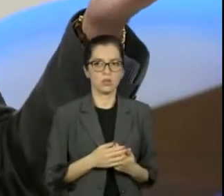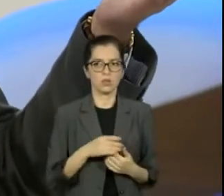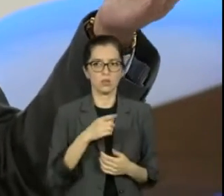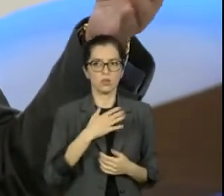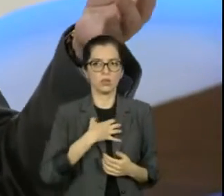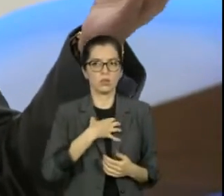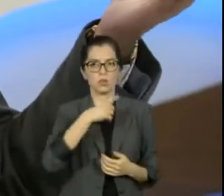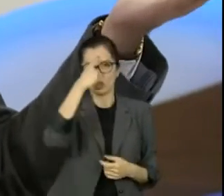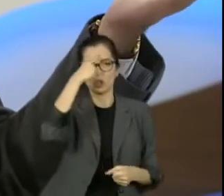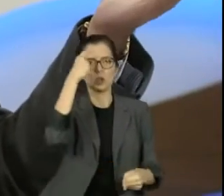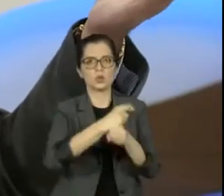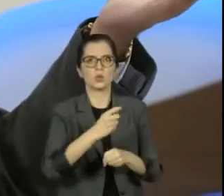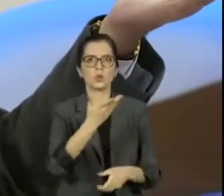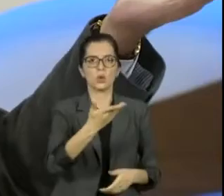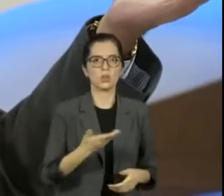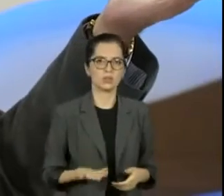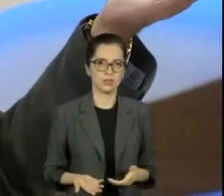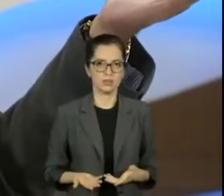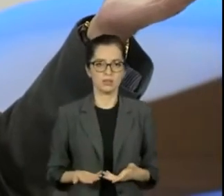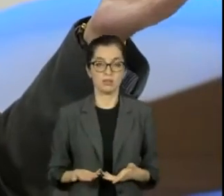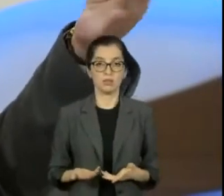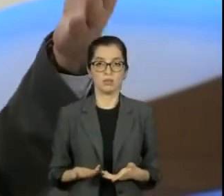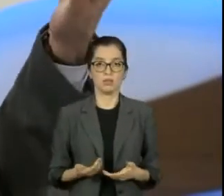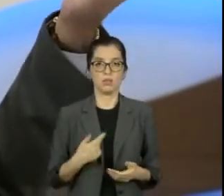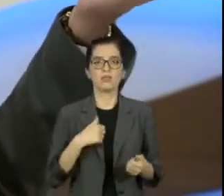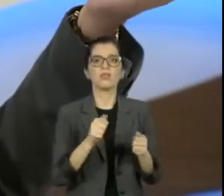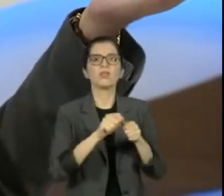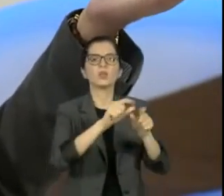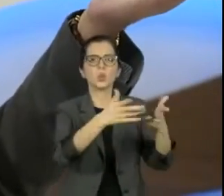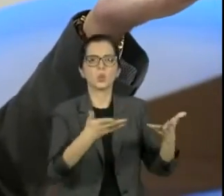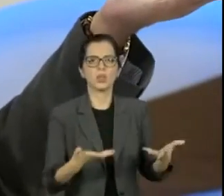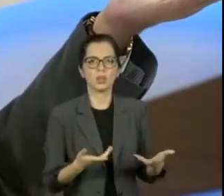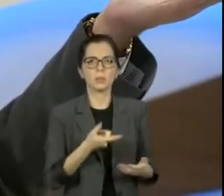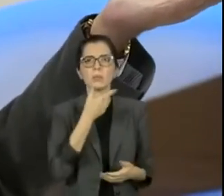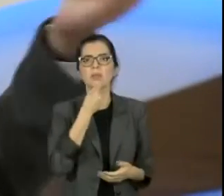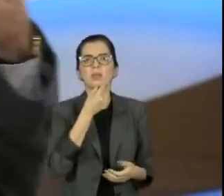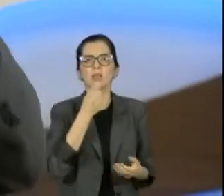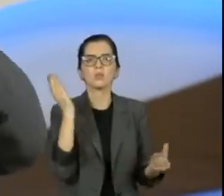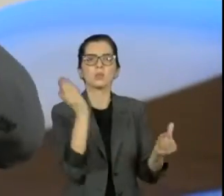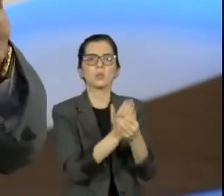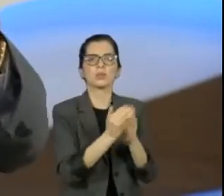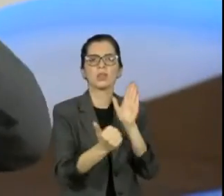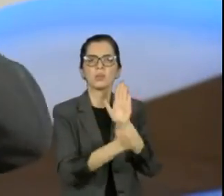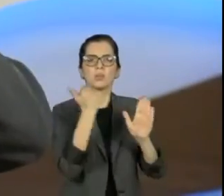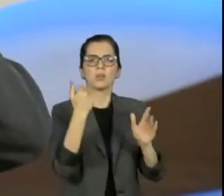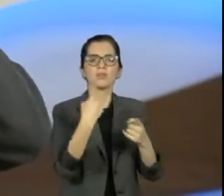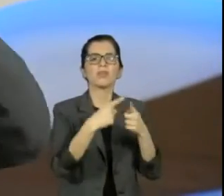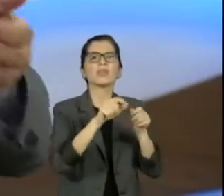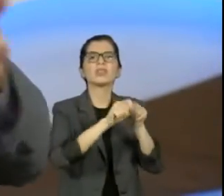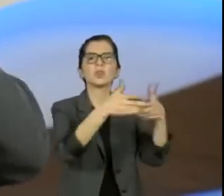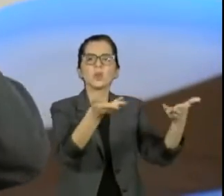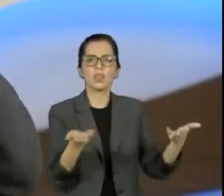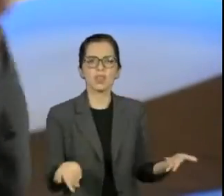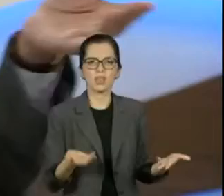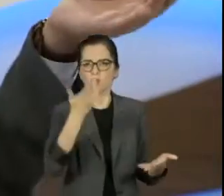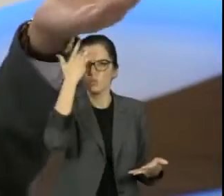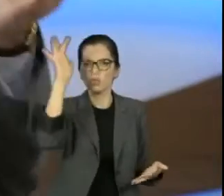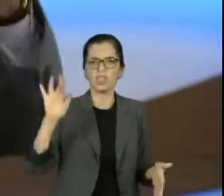falar? O que você vai fazer com um cara desse boçal? Nada. Não sei quem é, não me interessa.